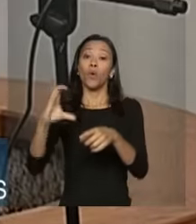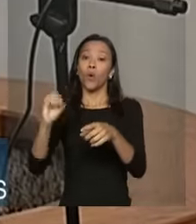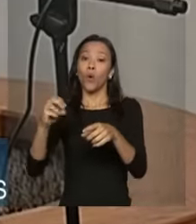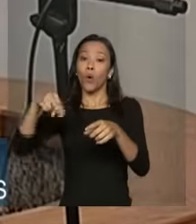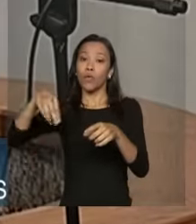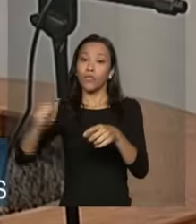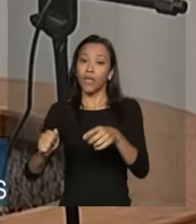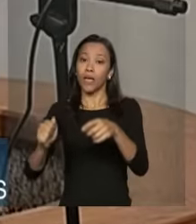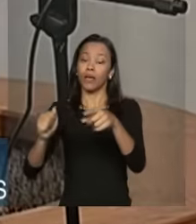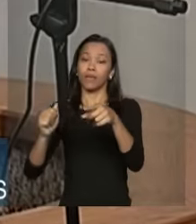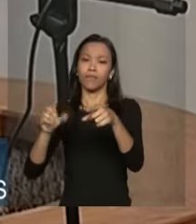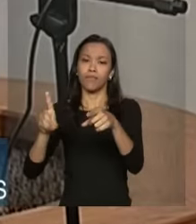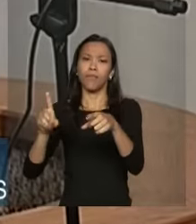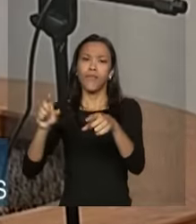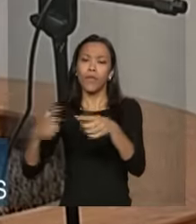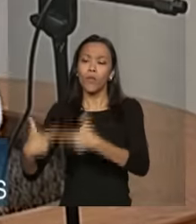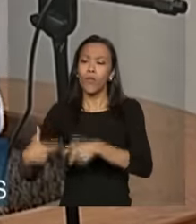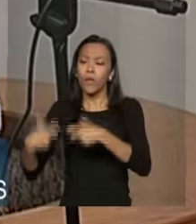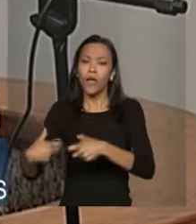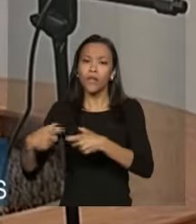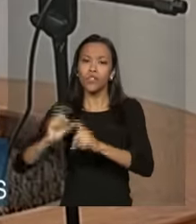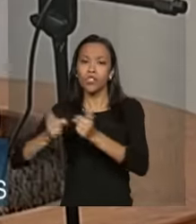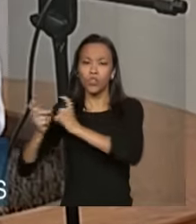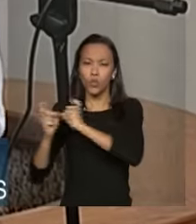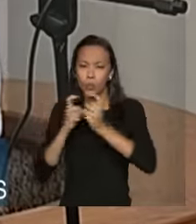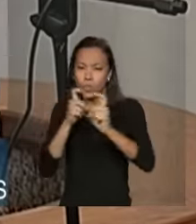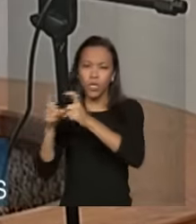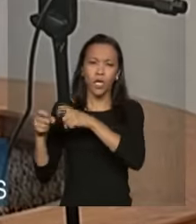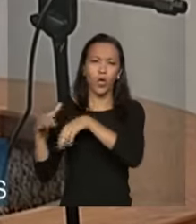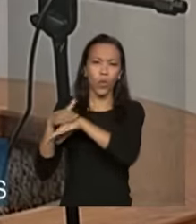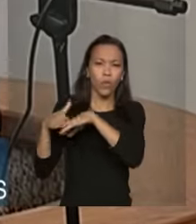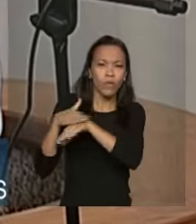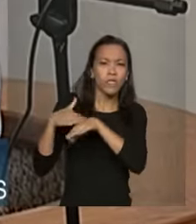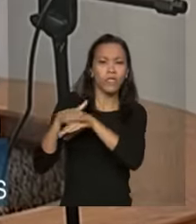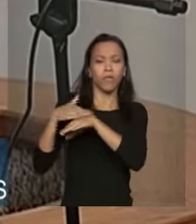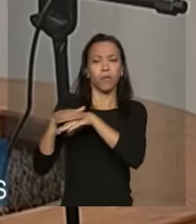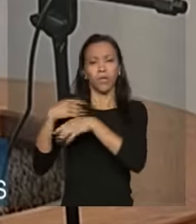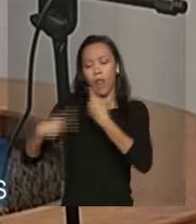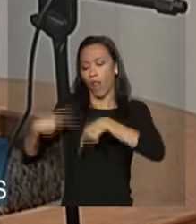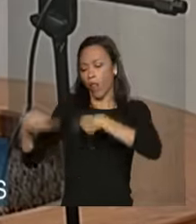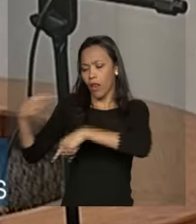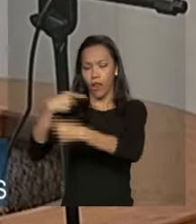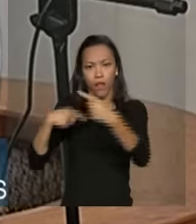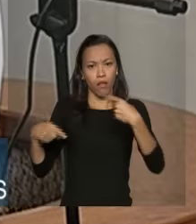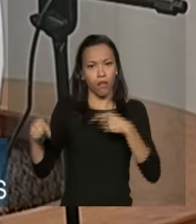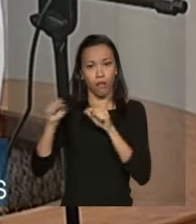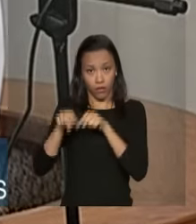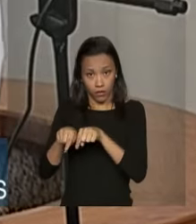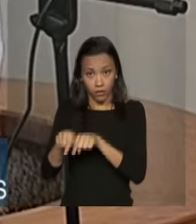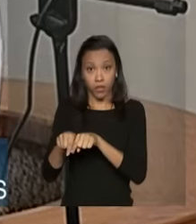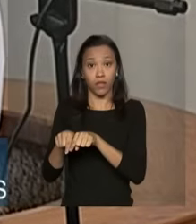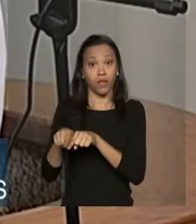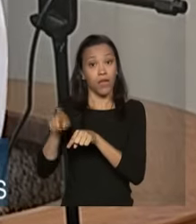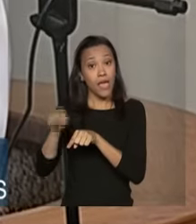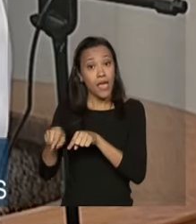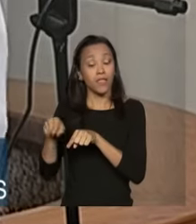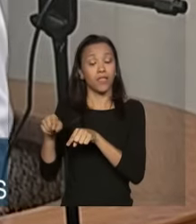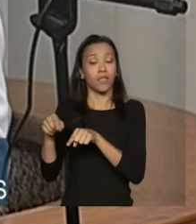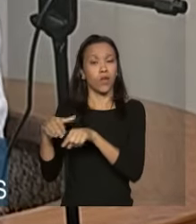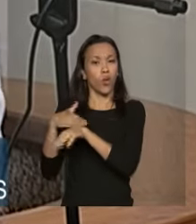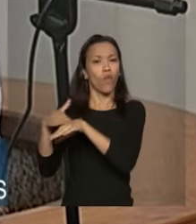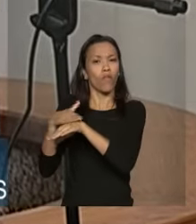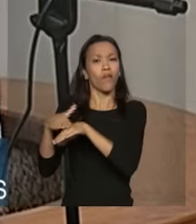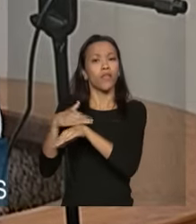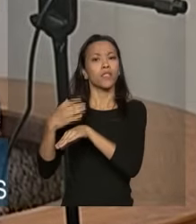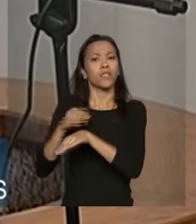dos Ministérios de discussão de debate político de enfrentamento de políticas a discussão com os